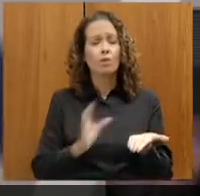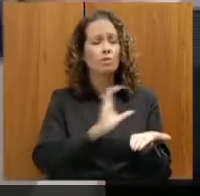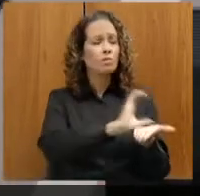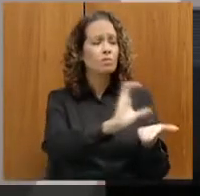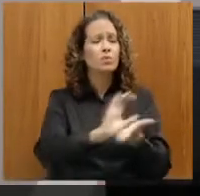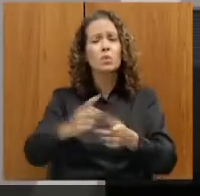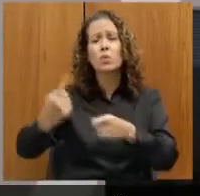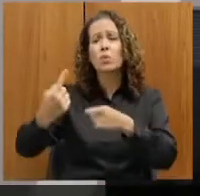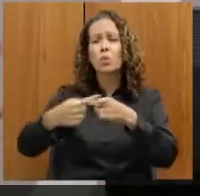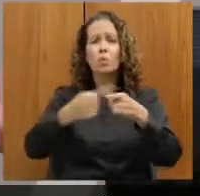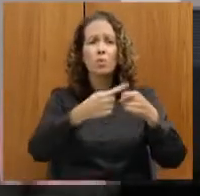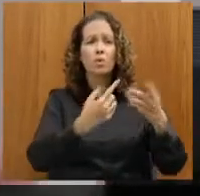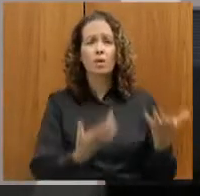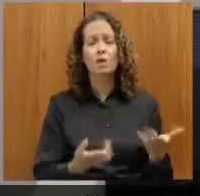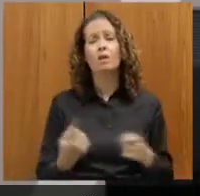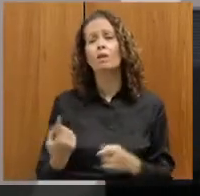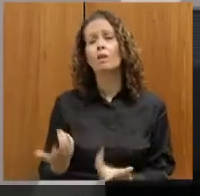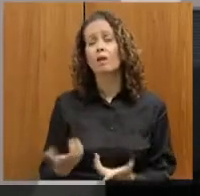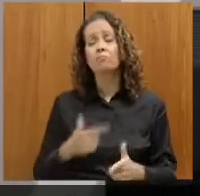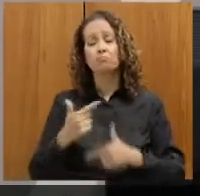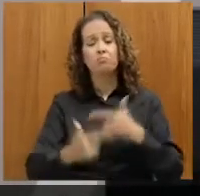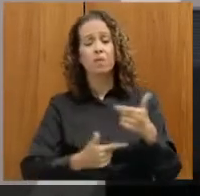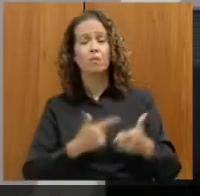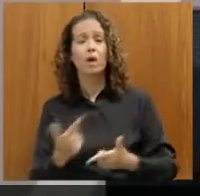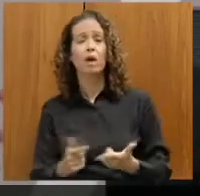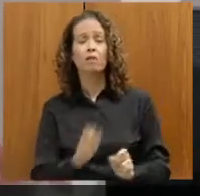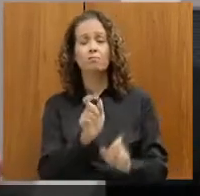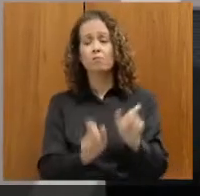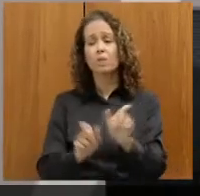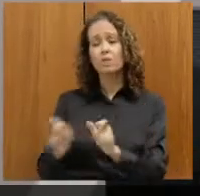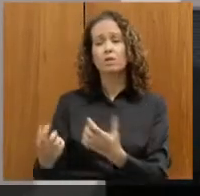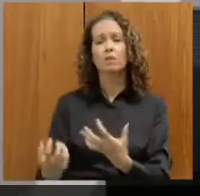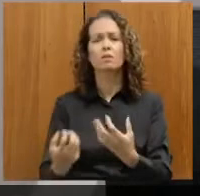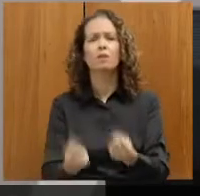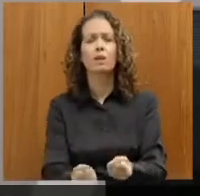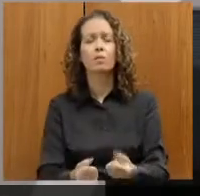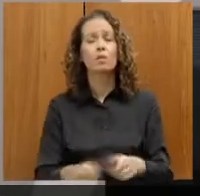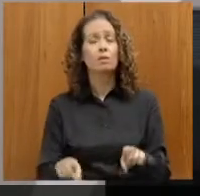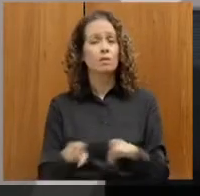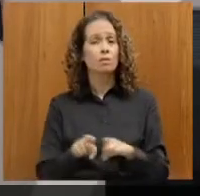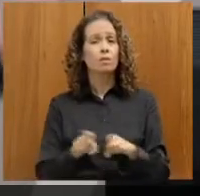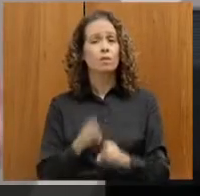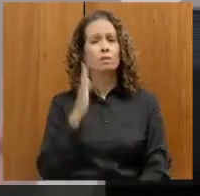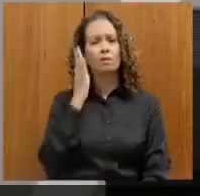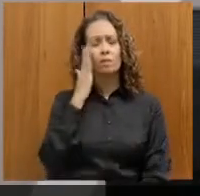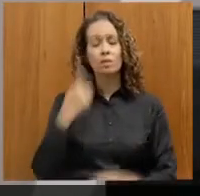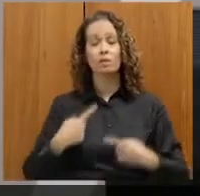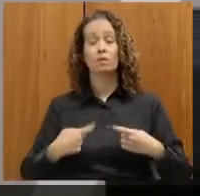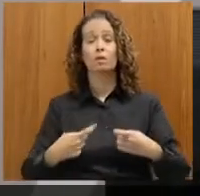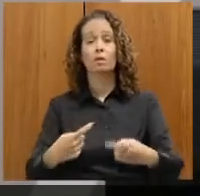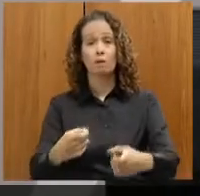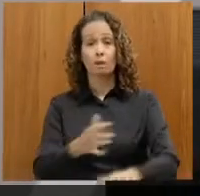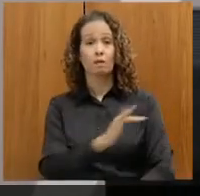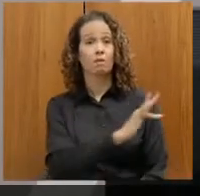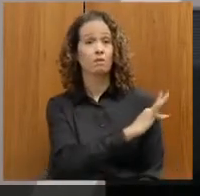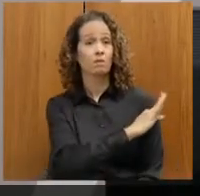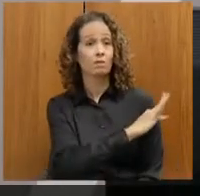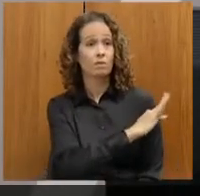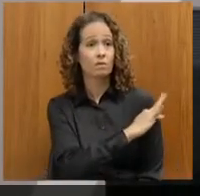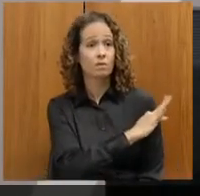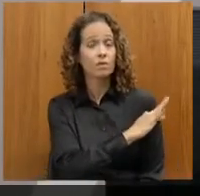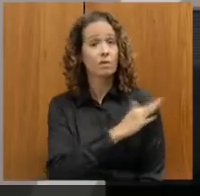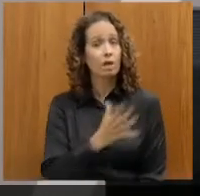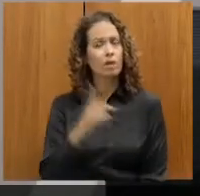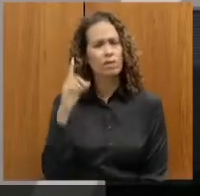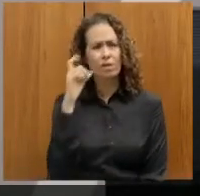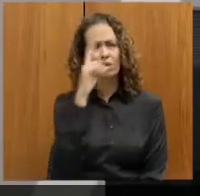investimento geração de emprego e até de situar nessa guerra fiscal que é predatória né a